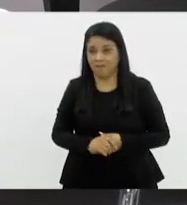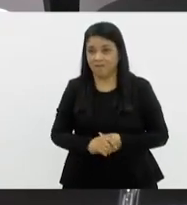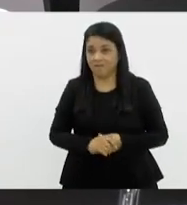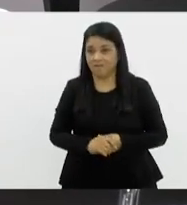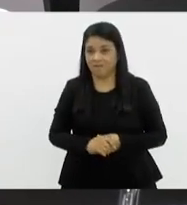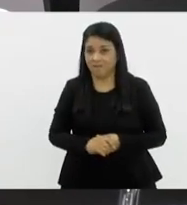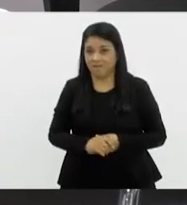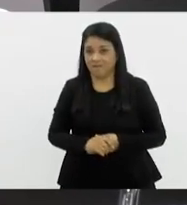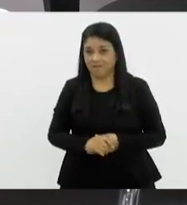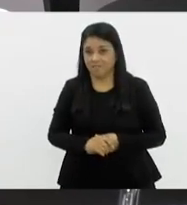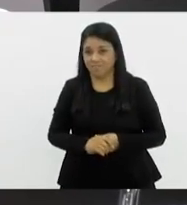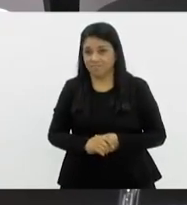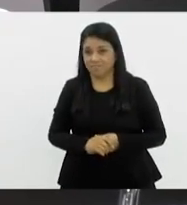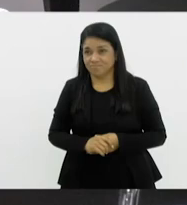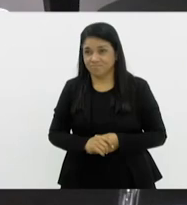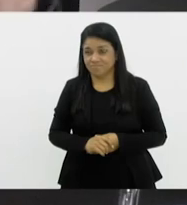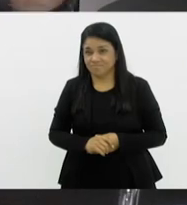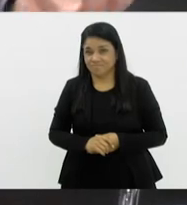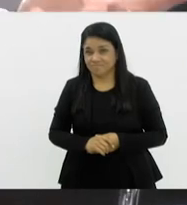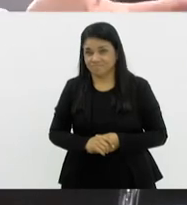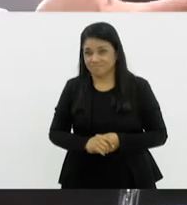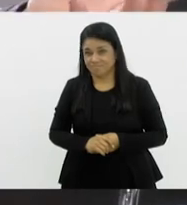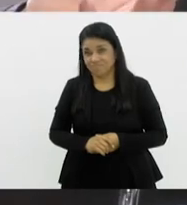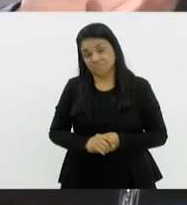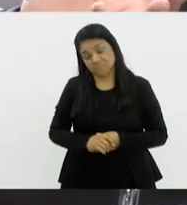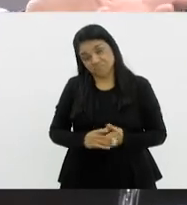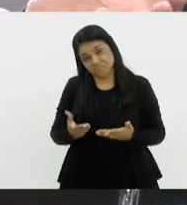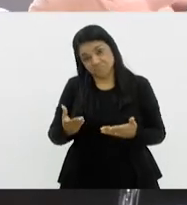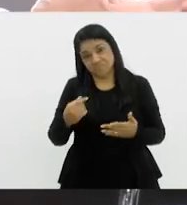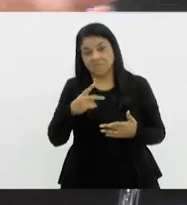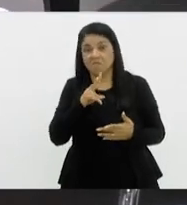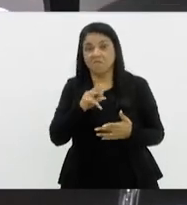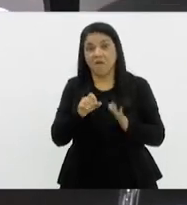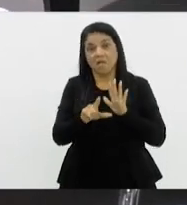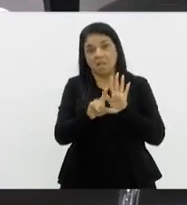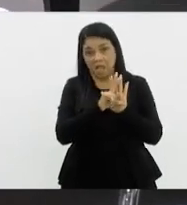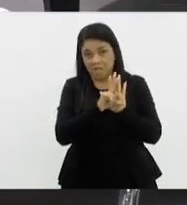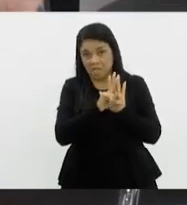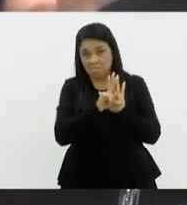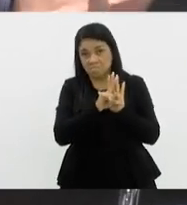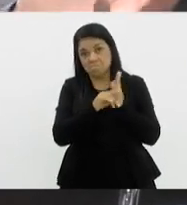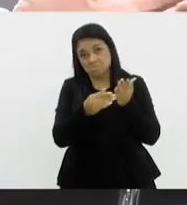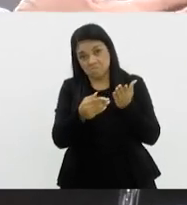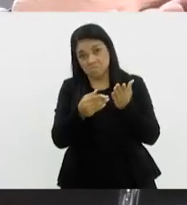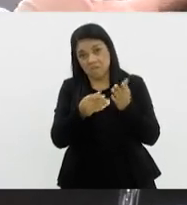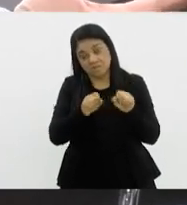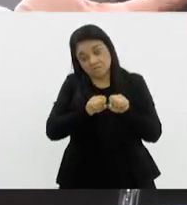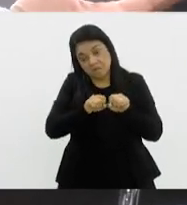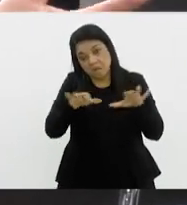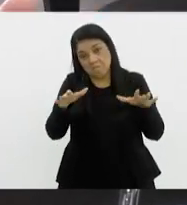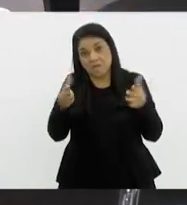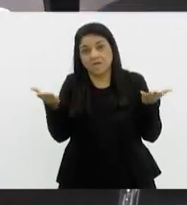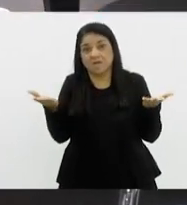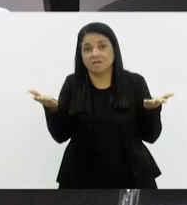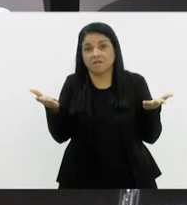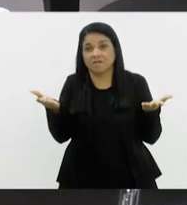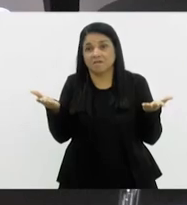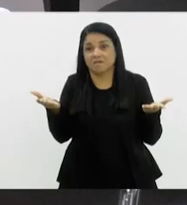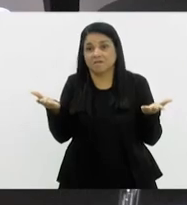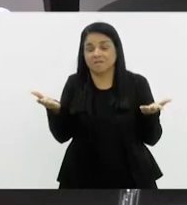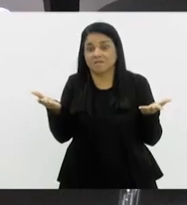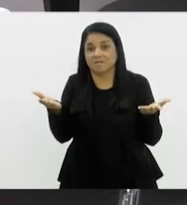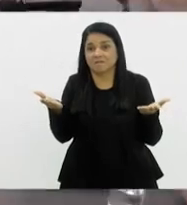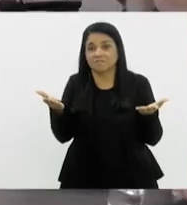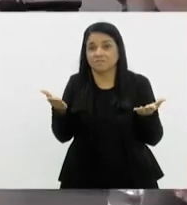Então, a gente podia também, se vai legislar sobre isso, podia legislar de forma mais ampla. Mas Vossa Excelência está